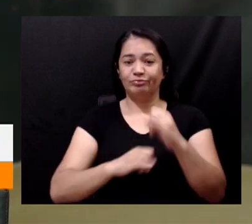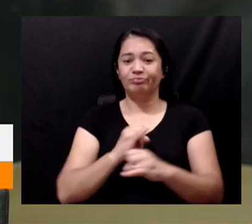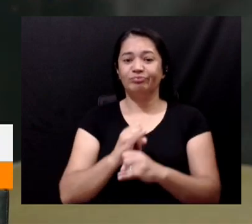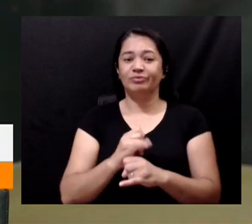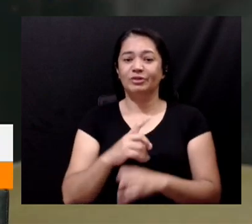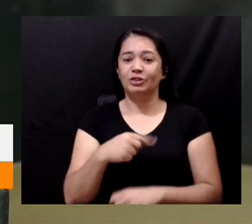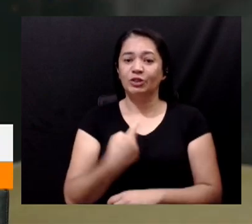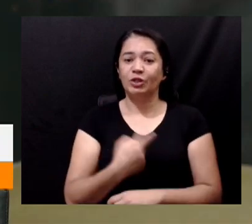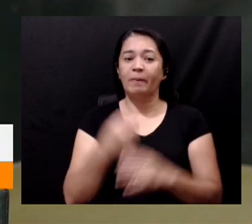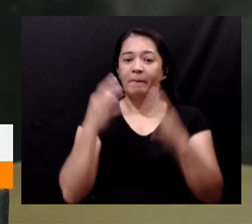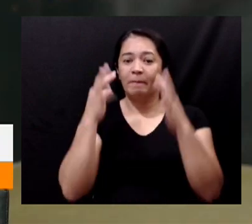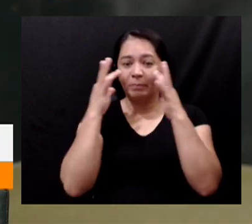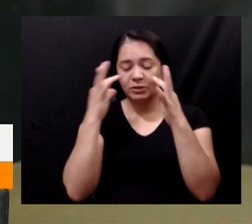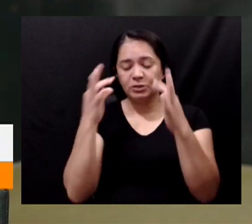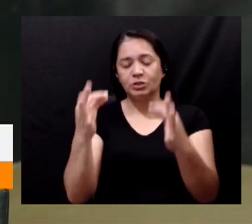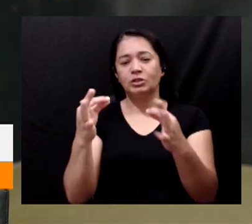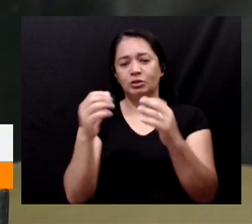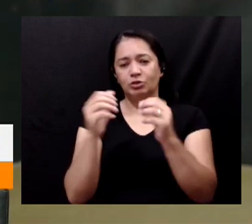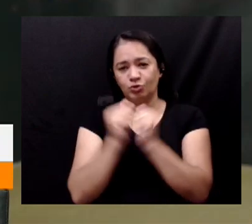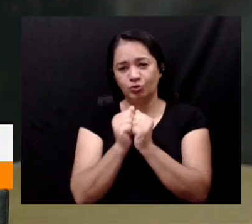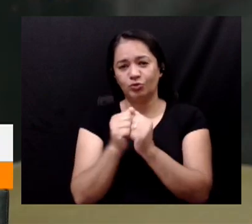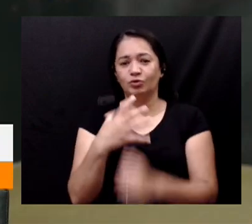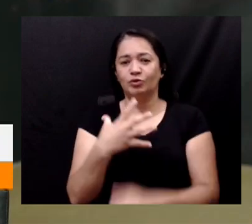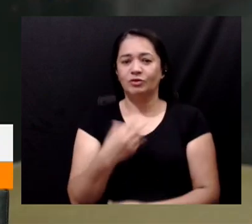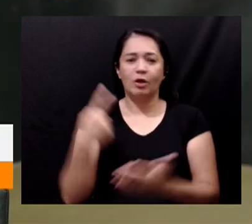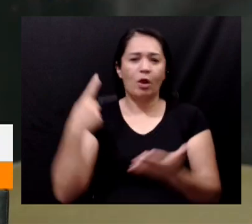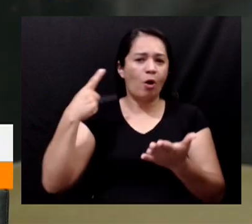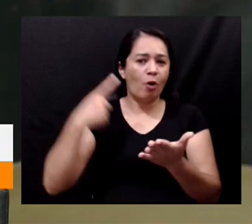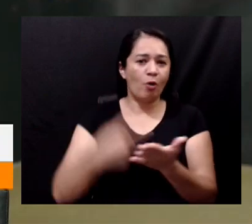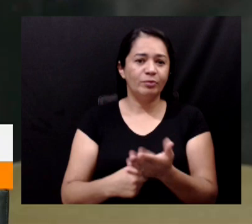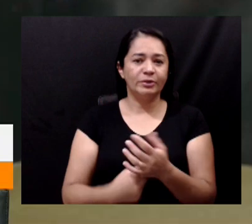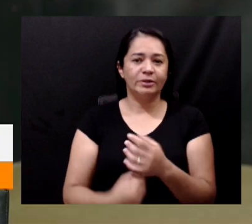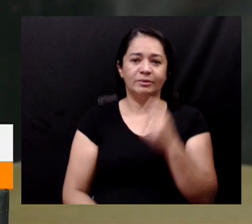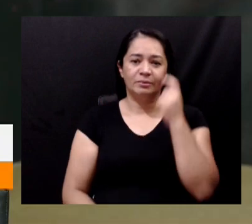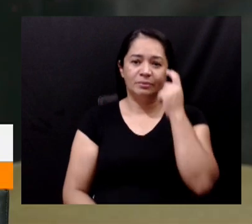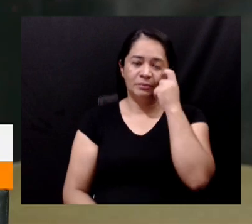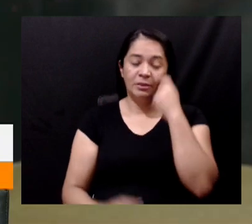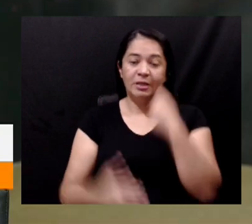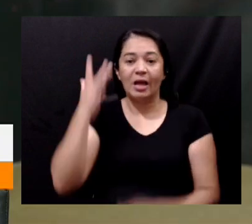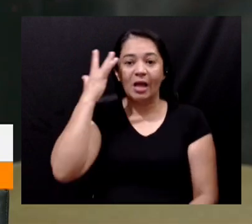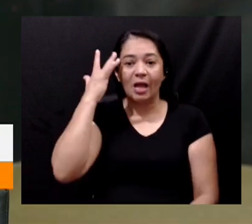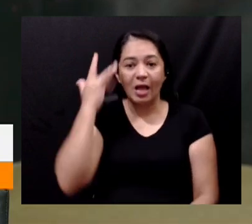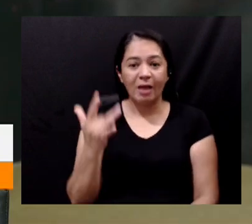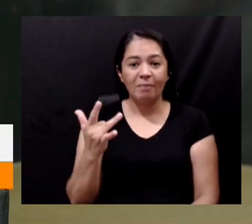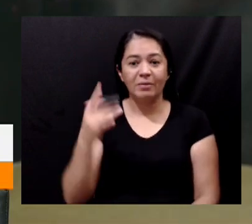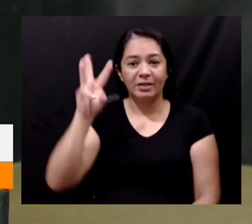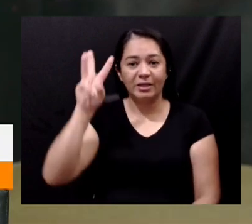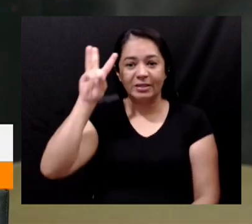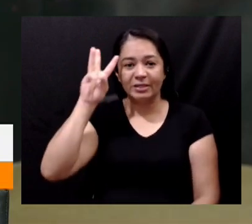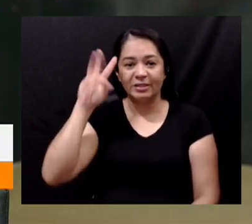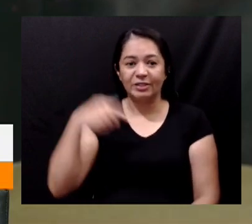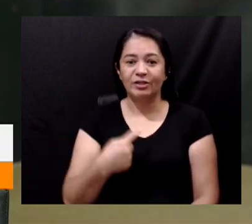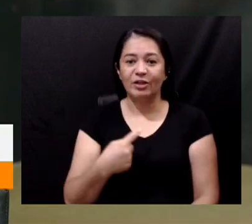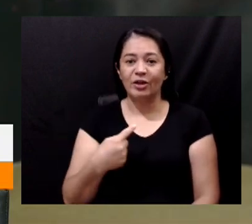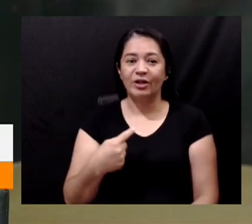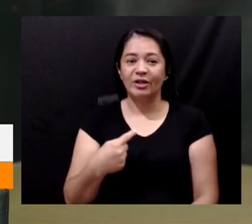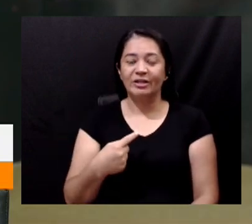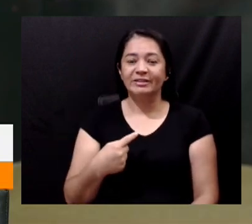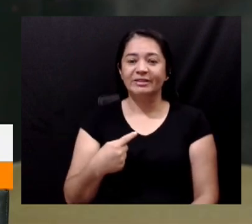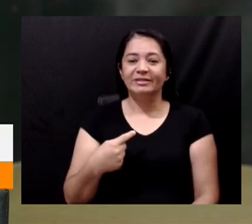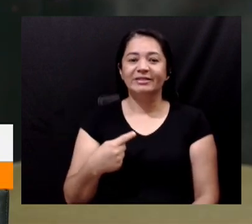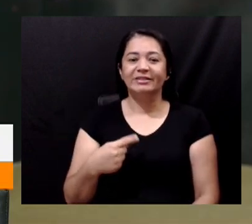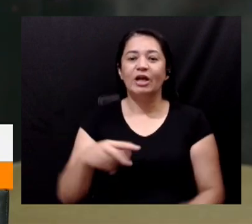dos nossos filhos. Combinado? Olha, no Estúdio Câmara de amanhã, terça-feira, a gente mergulha de cabeça e